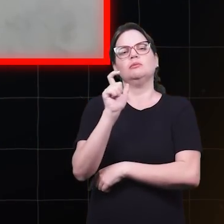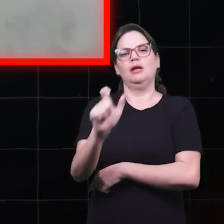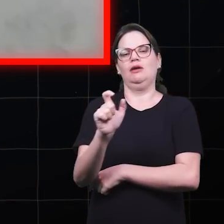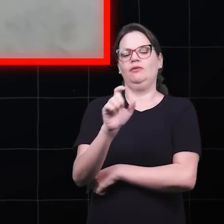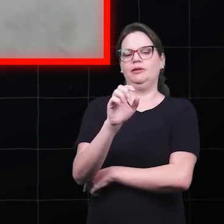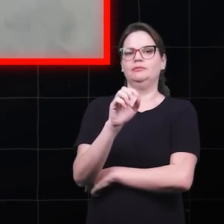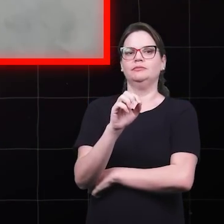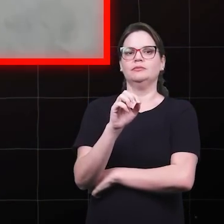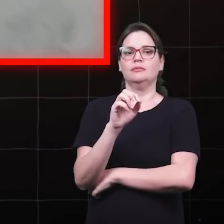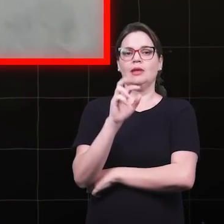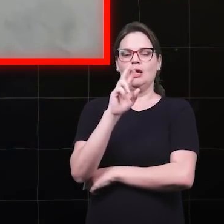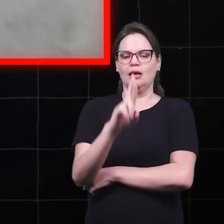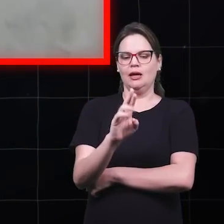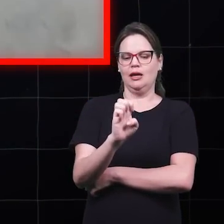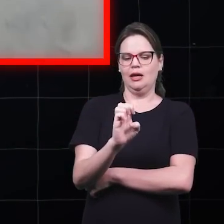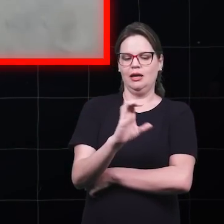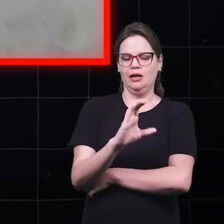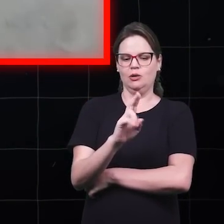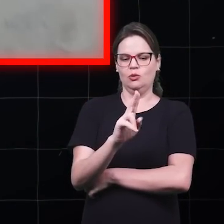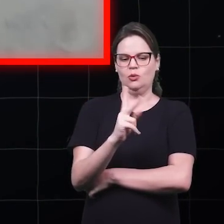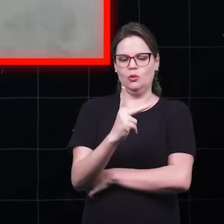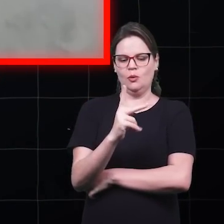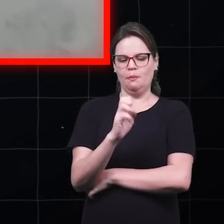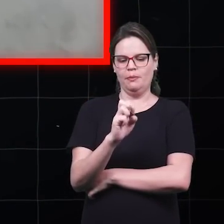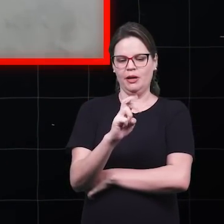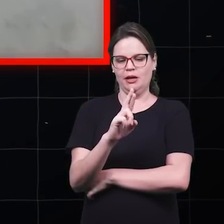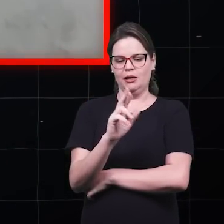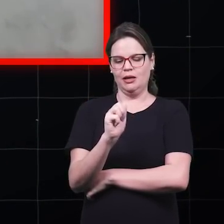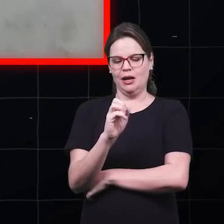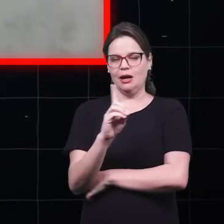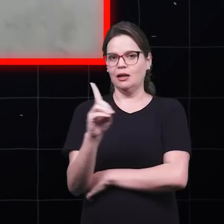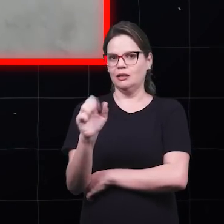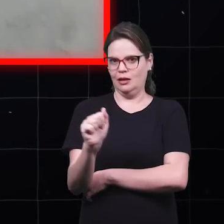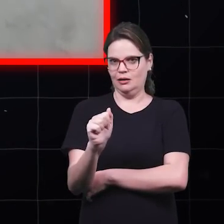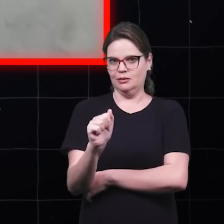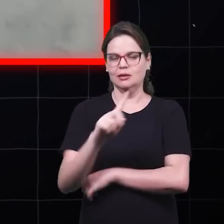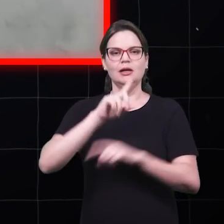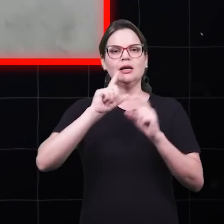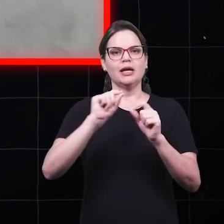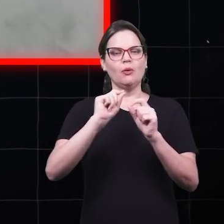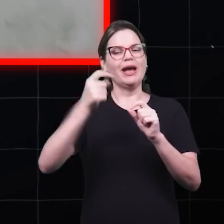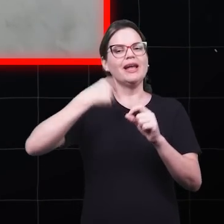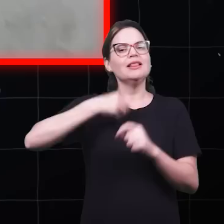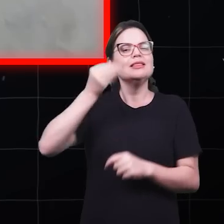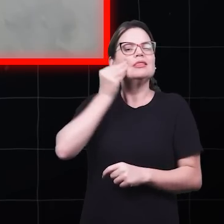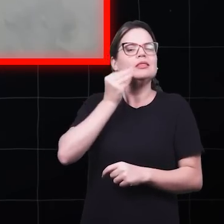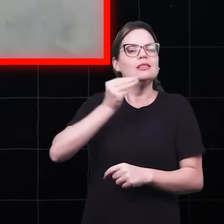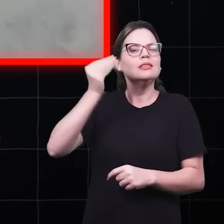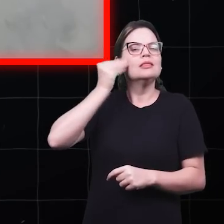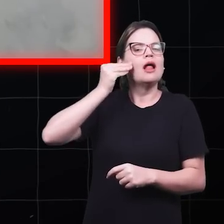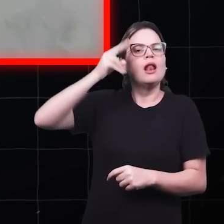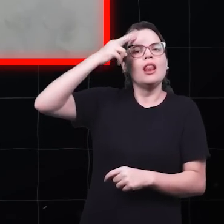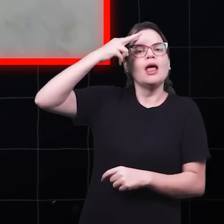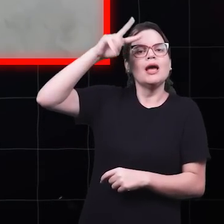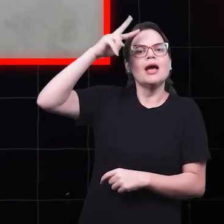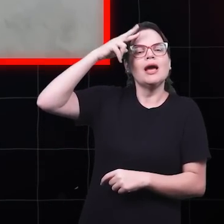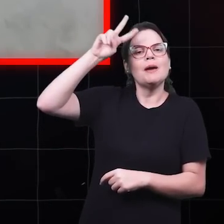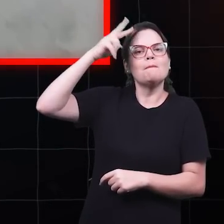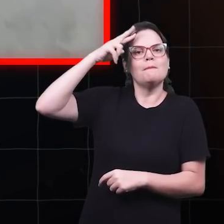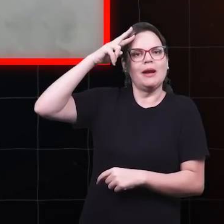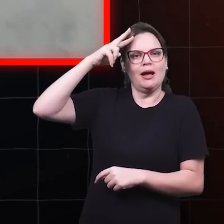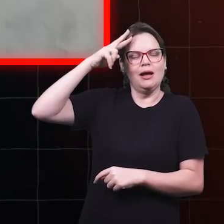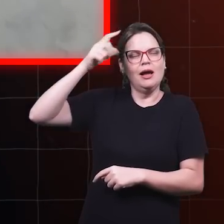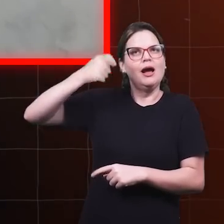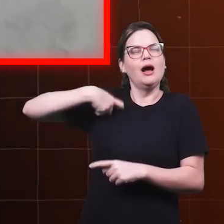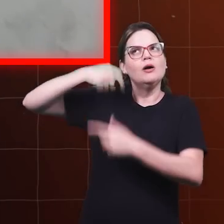você vai até o lugar que está armazenado e essa informação vem para o seu cérebro de forma